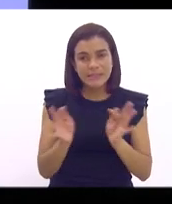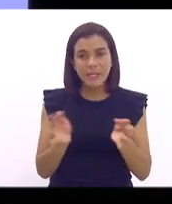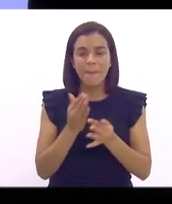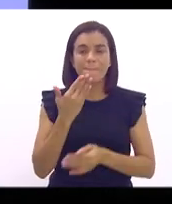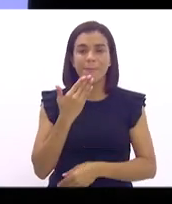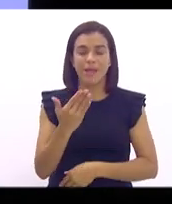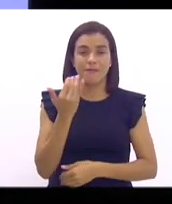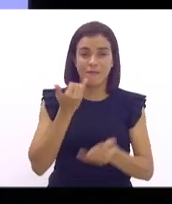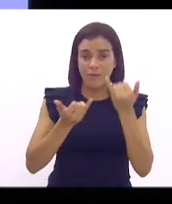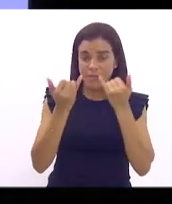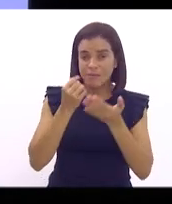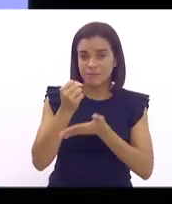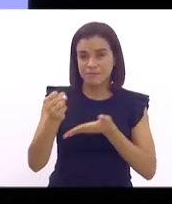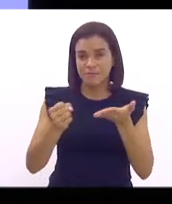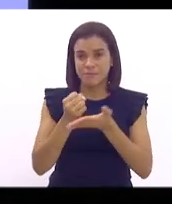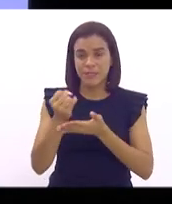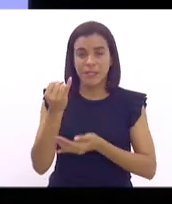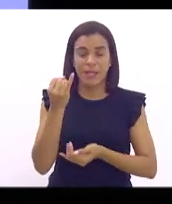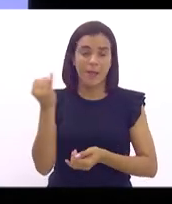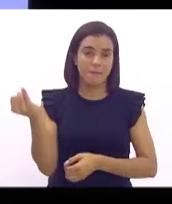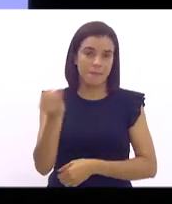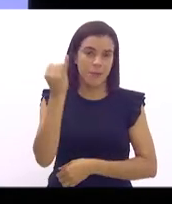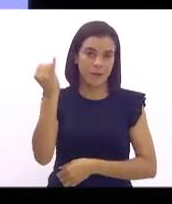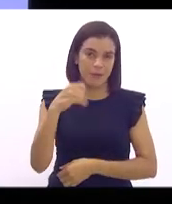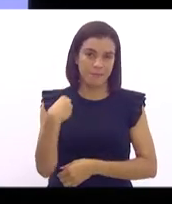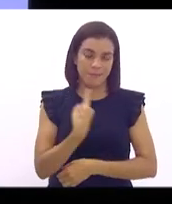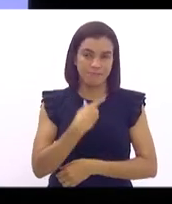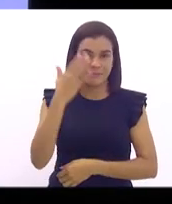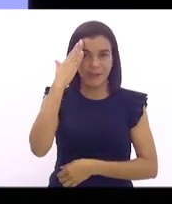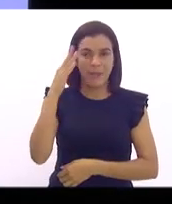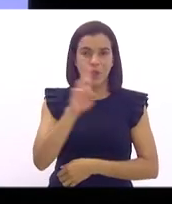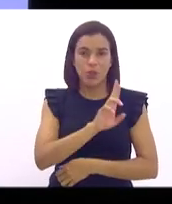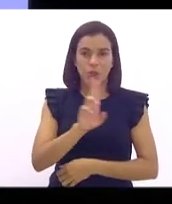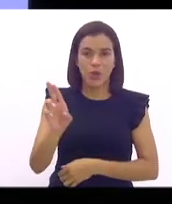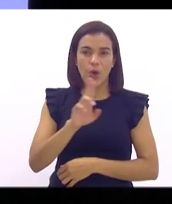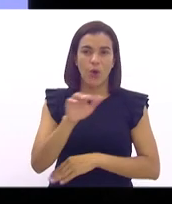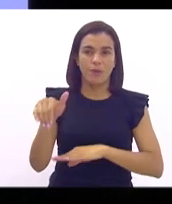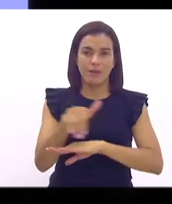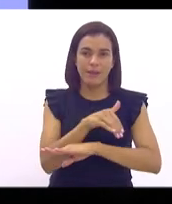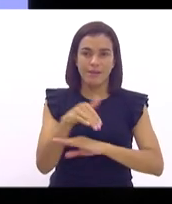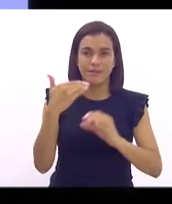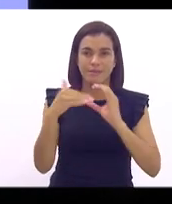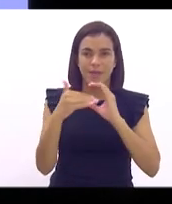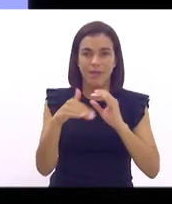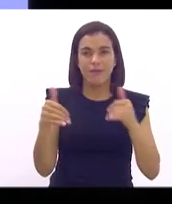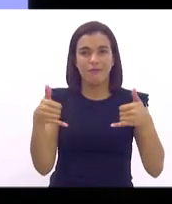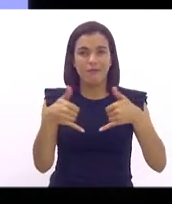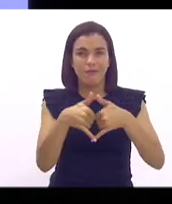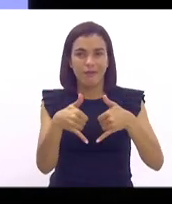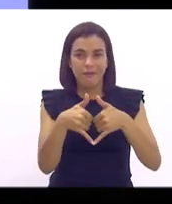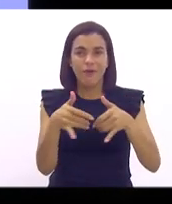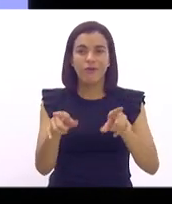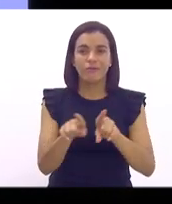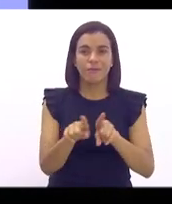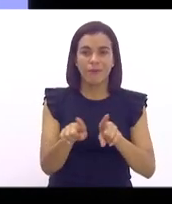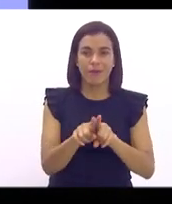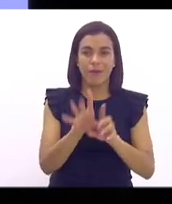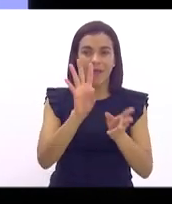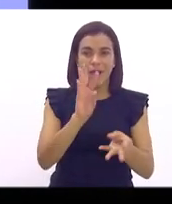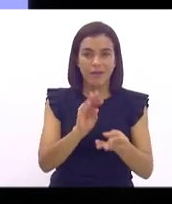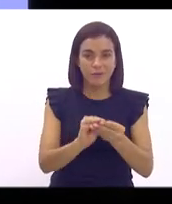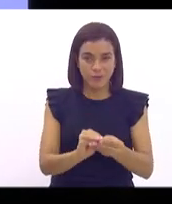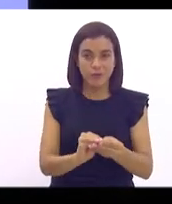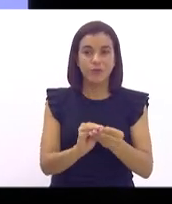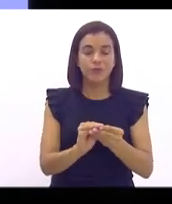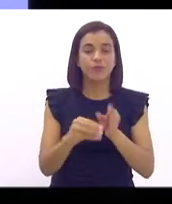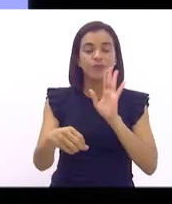algumas informações básicas que é importante para a gente saber nome, endereço, e-mail, telefone, para entrar em contato com essa pessoa e também informações